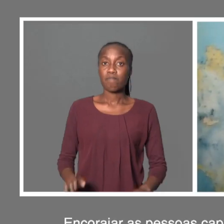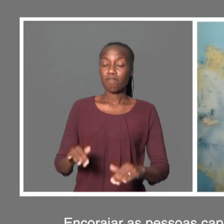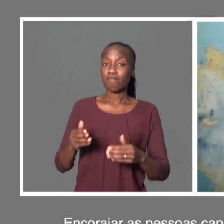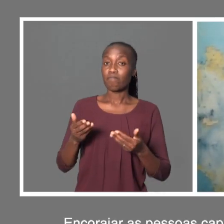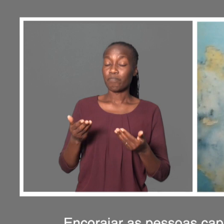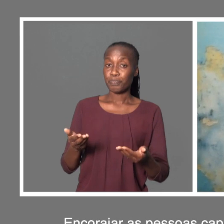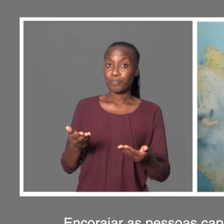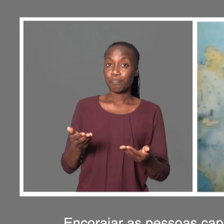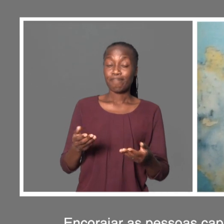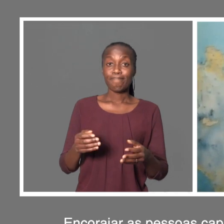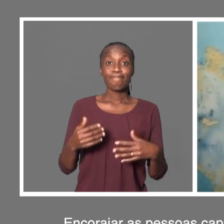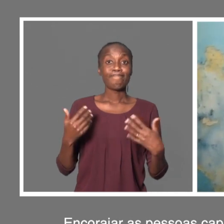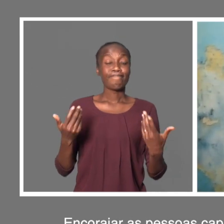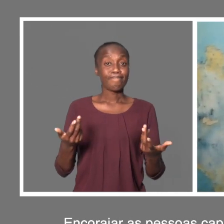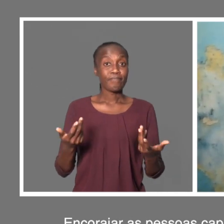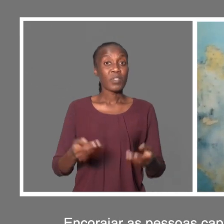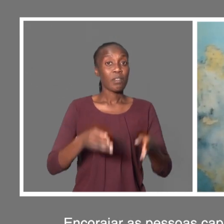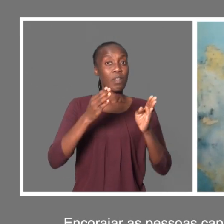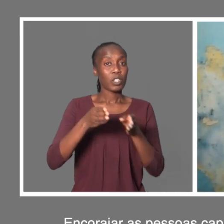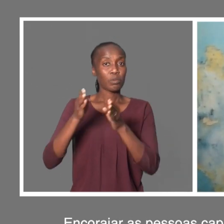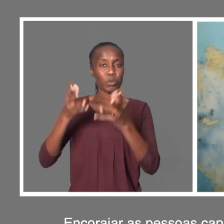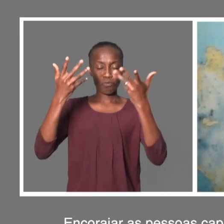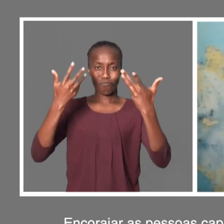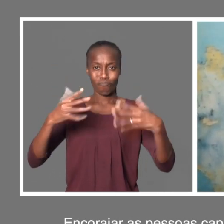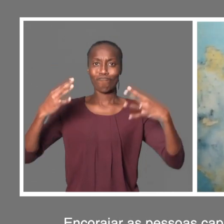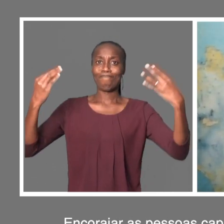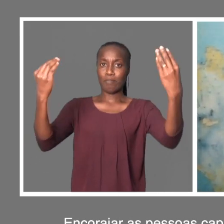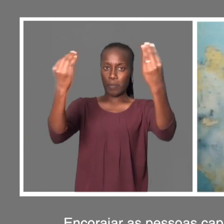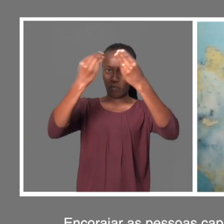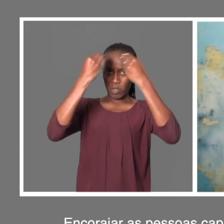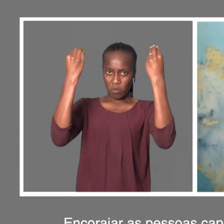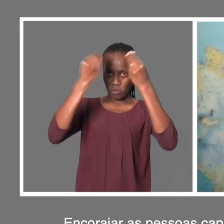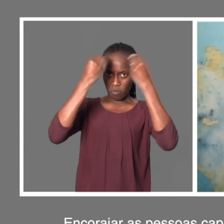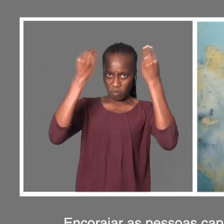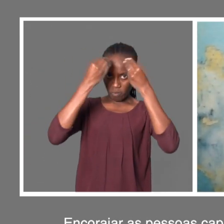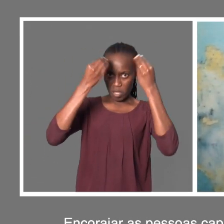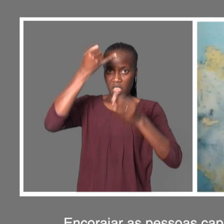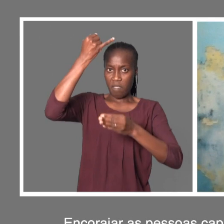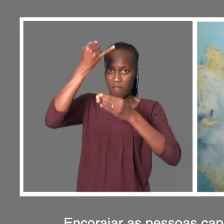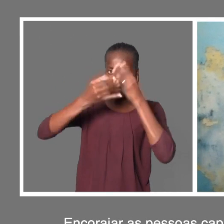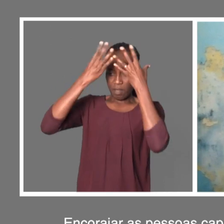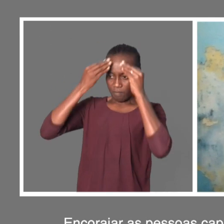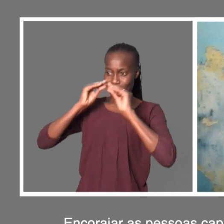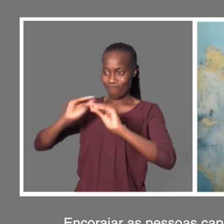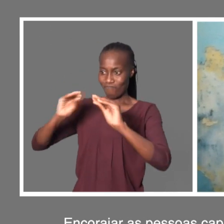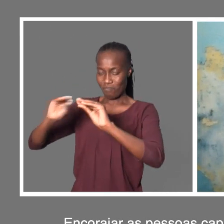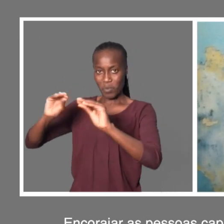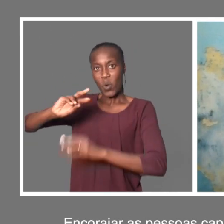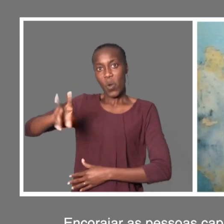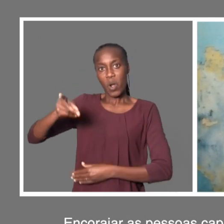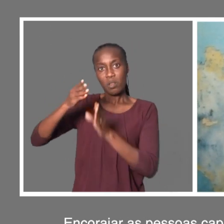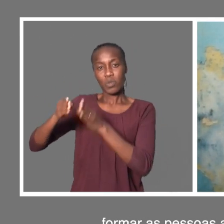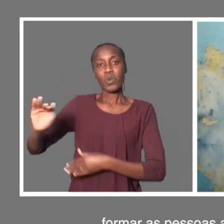Engorajar os clientes que foram capacitados para dar réplica às outras pessoas lá na comunidade.